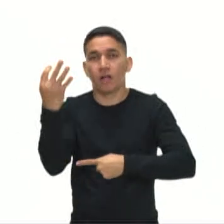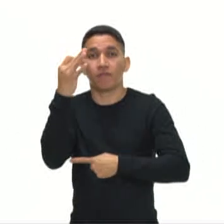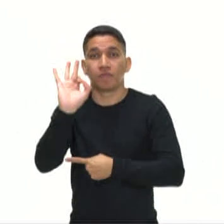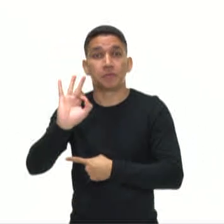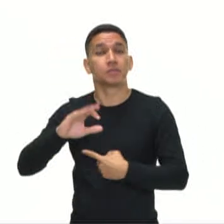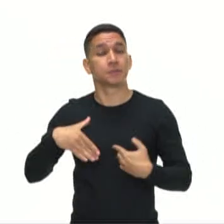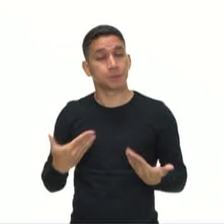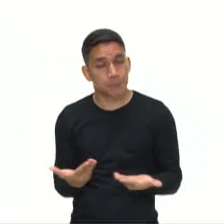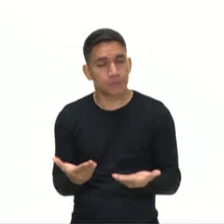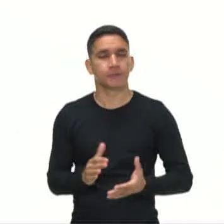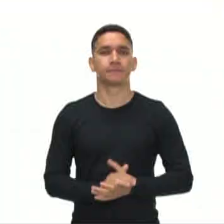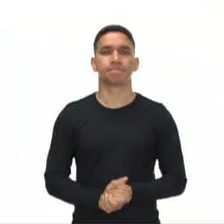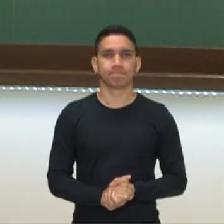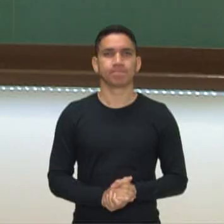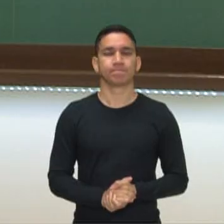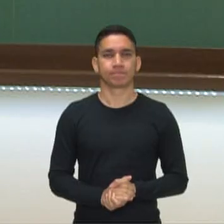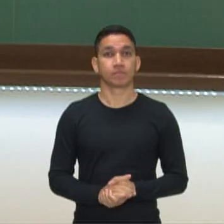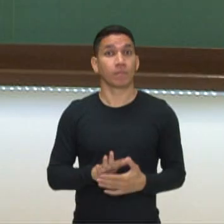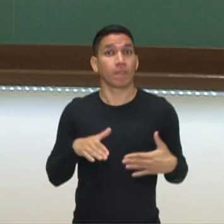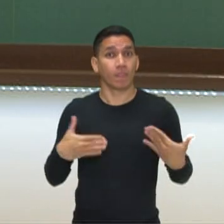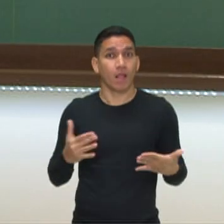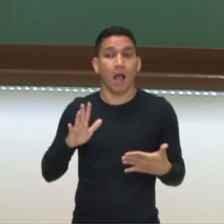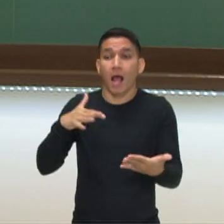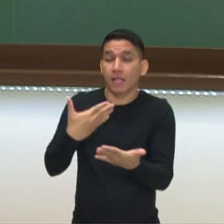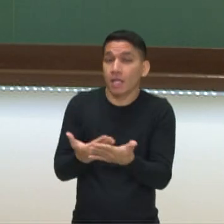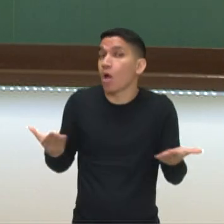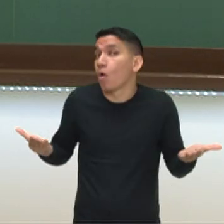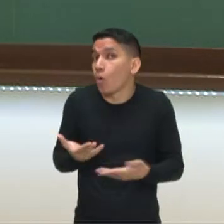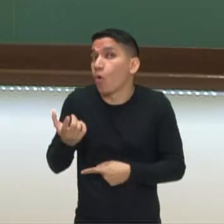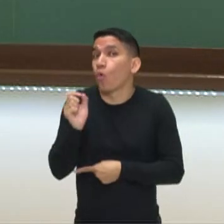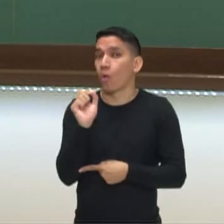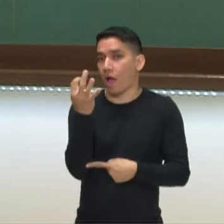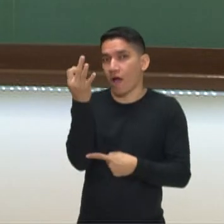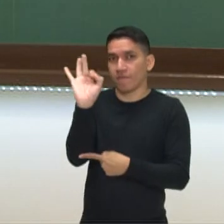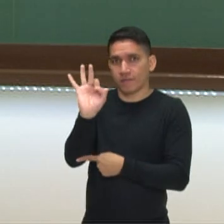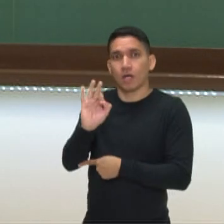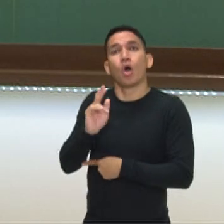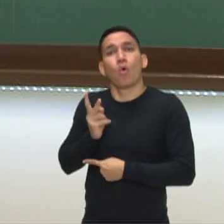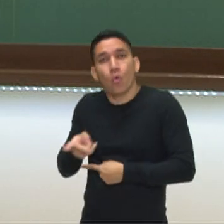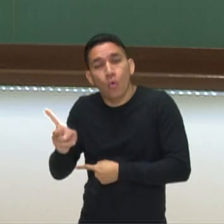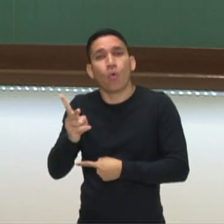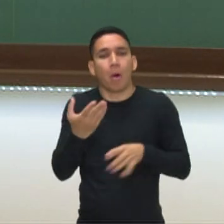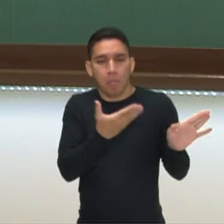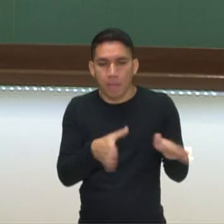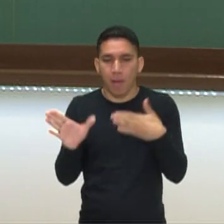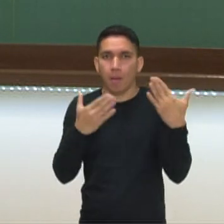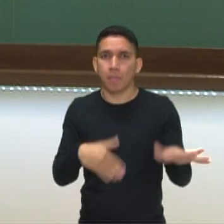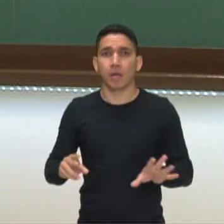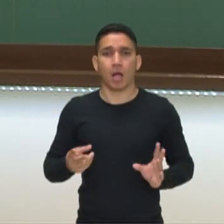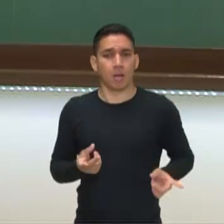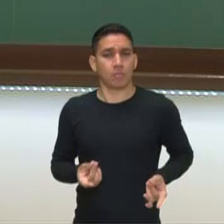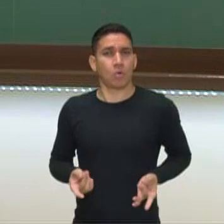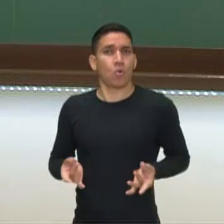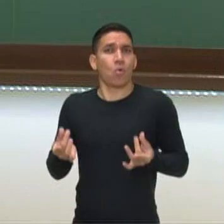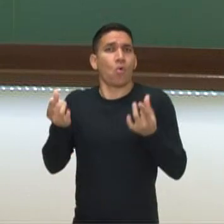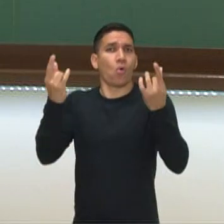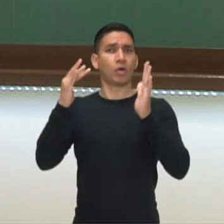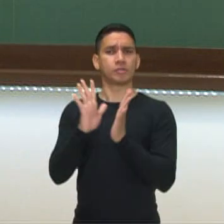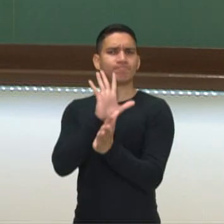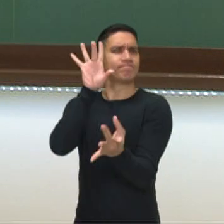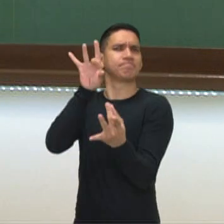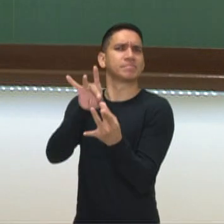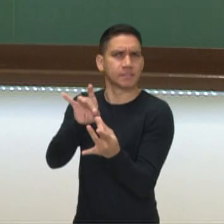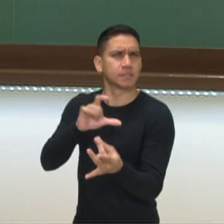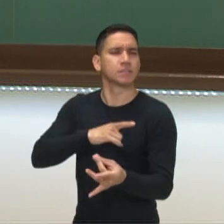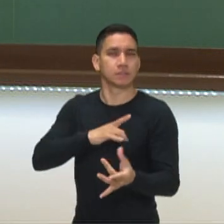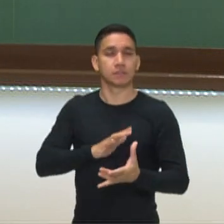dias atuais. Então, até os dias atuais, a França ainda produz artigos de luxos, artigos